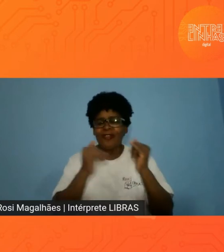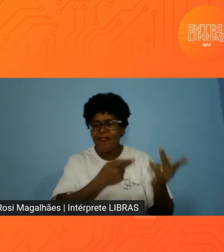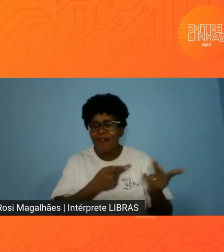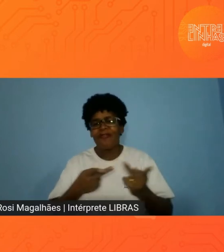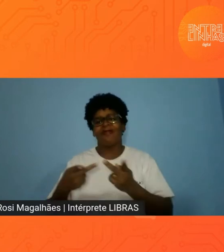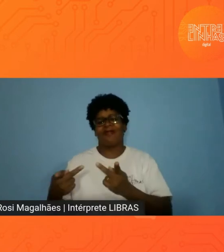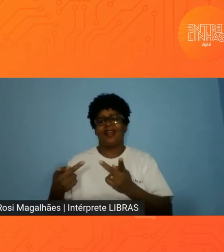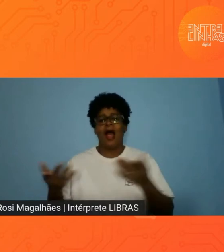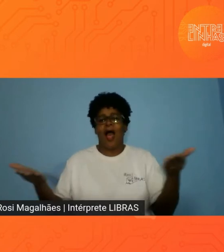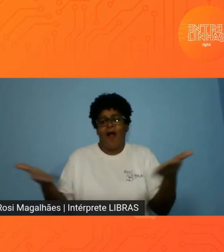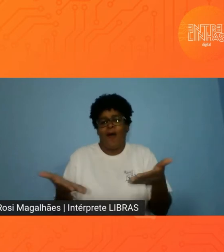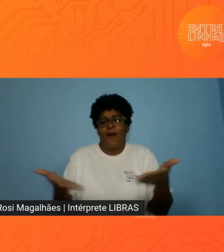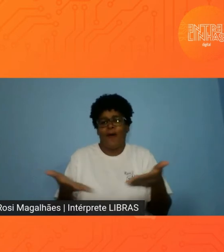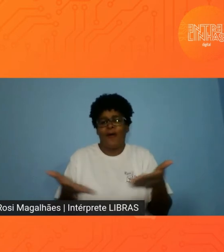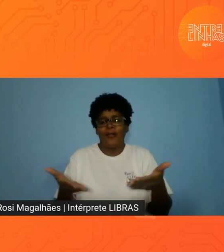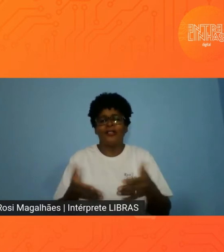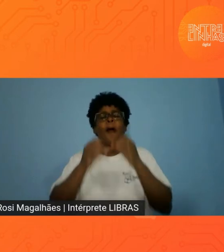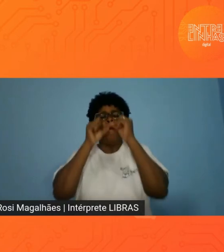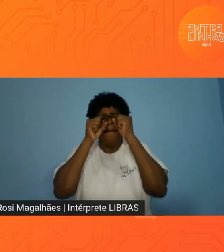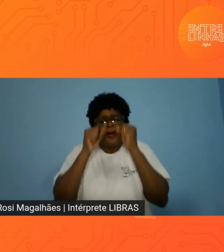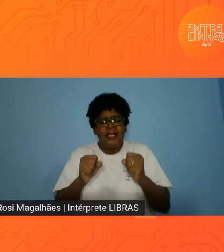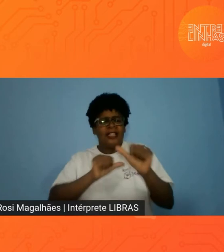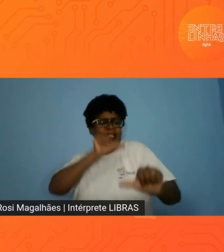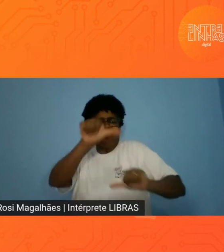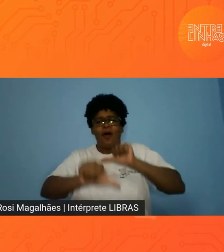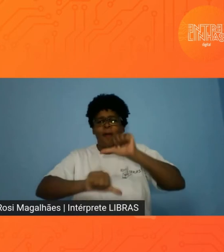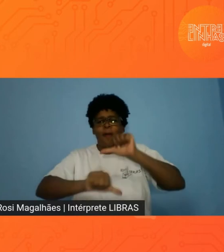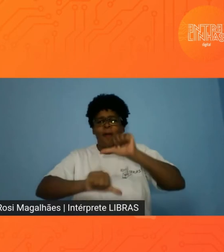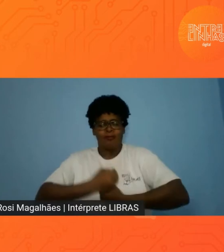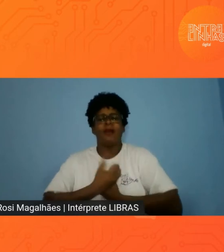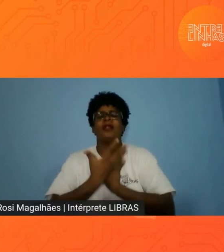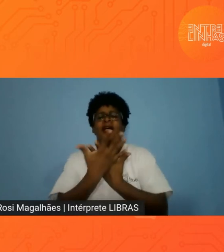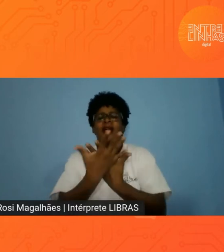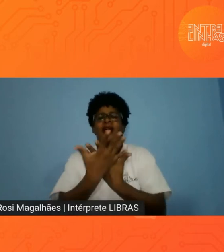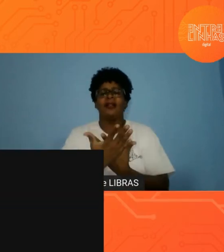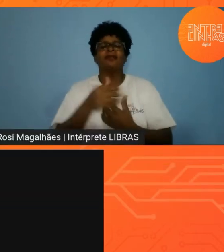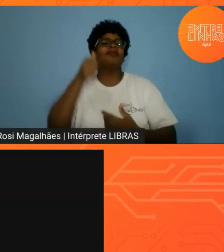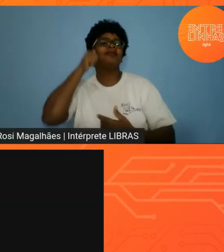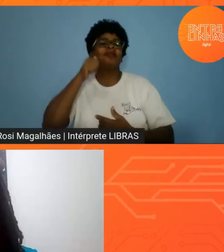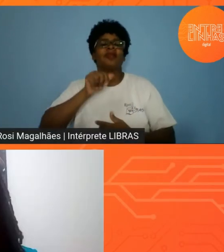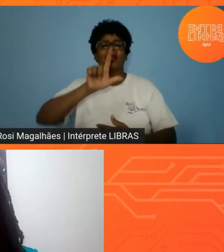estar falando sobre o poder transformador da poesia, Luciana Brauna,